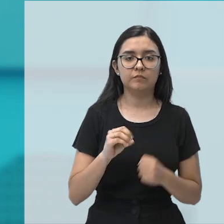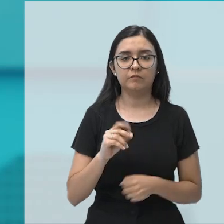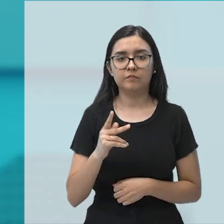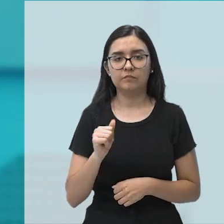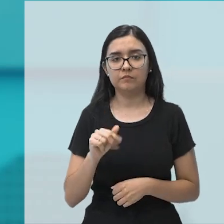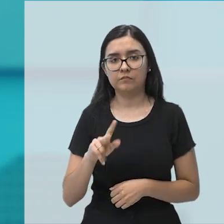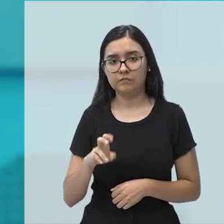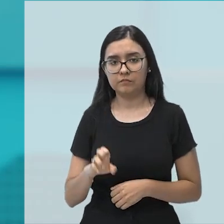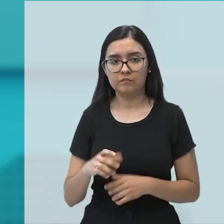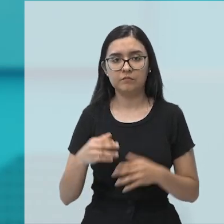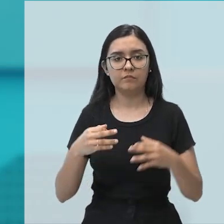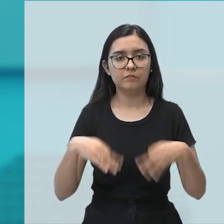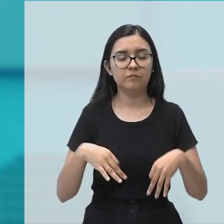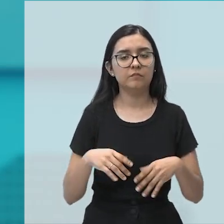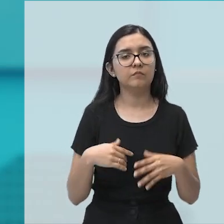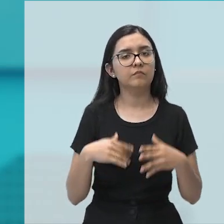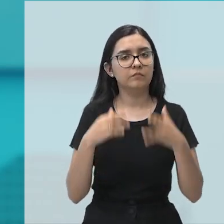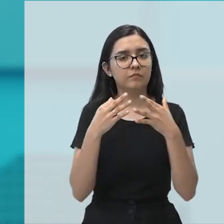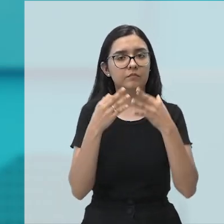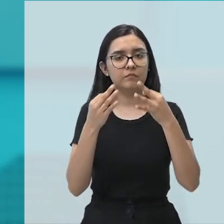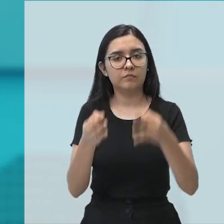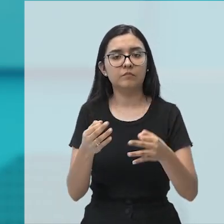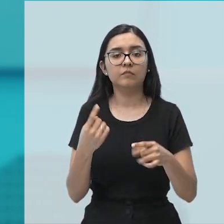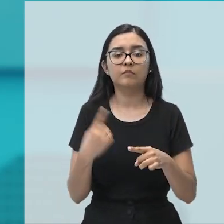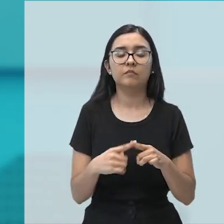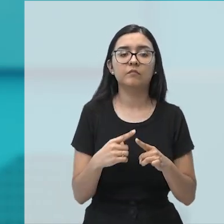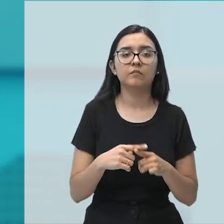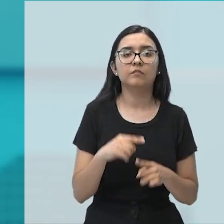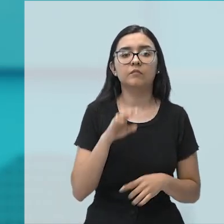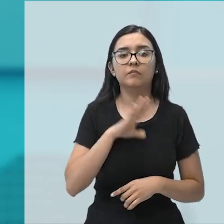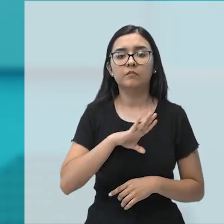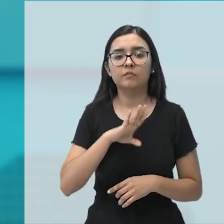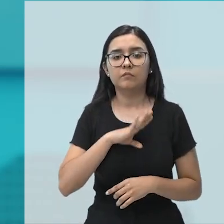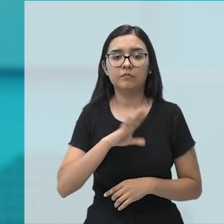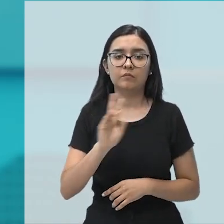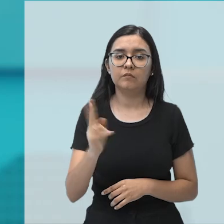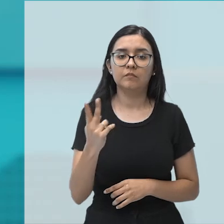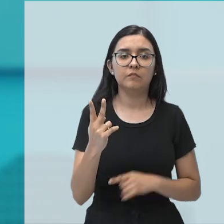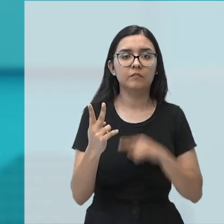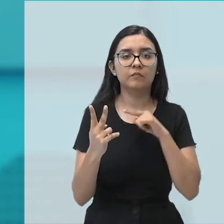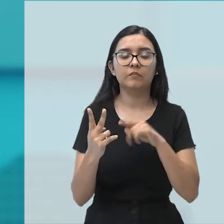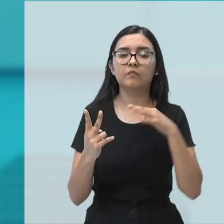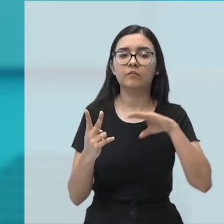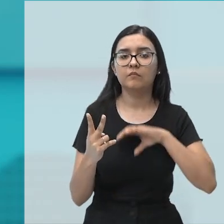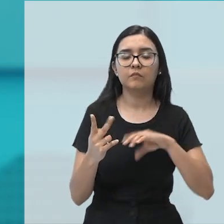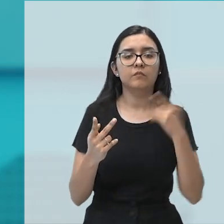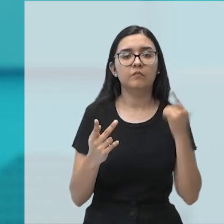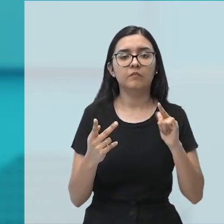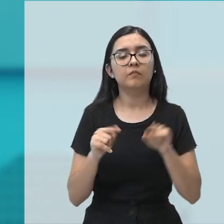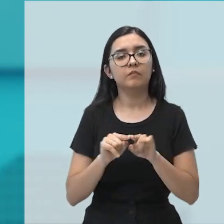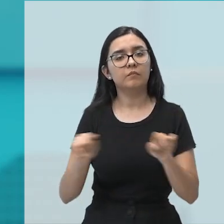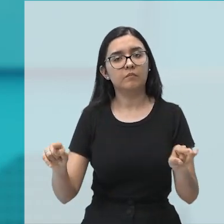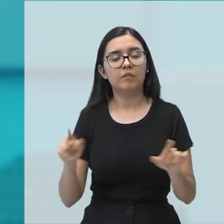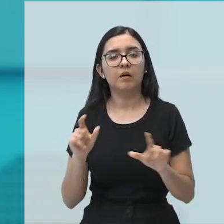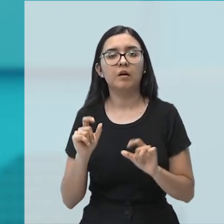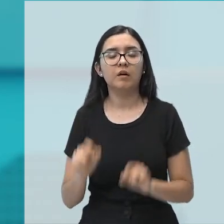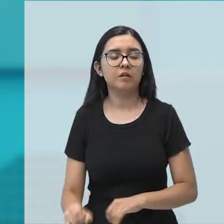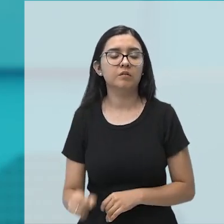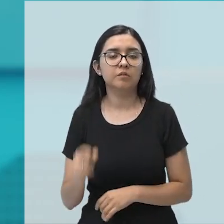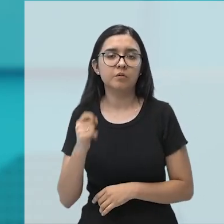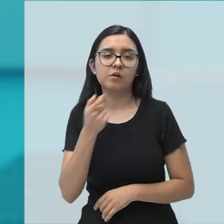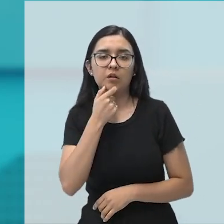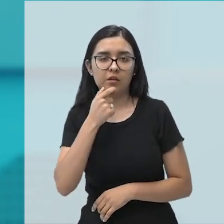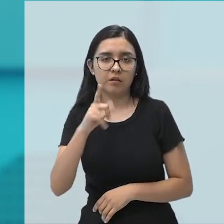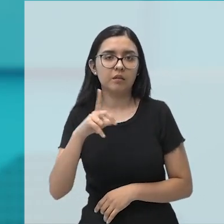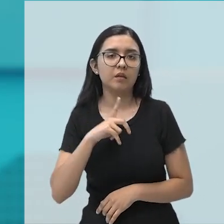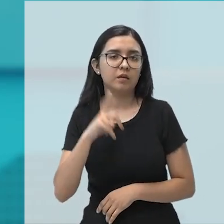have, ok? A gente sempre alerta isso porque na língua portuguesa o H não tem som, mas na língua inglesa ela vai ter, tá? Na grande